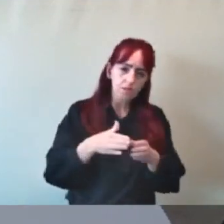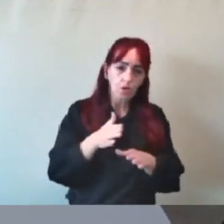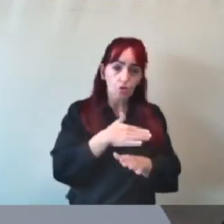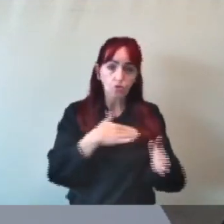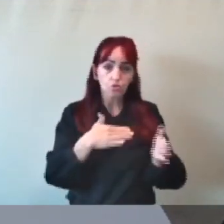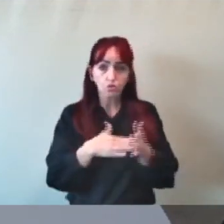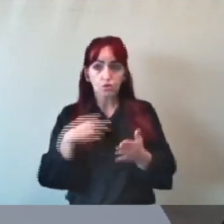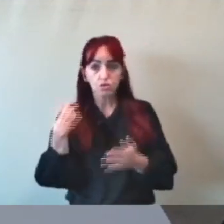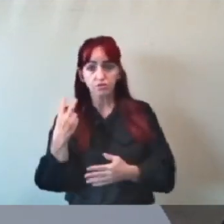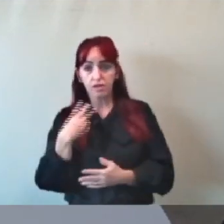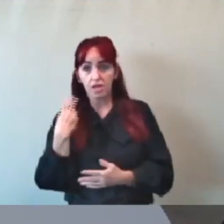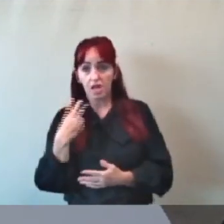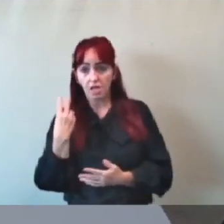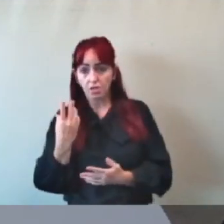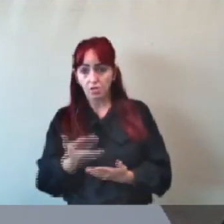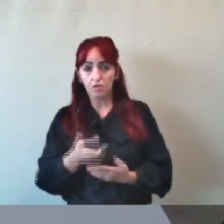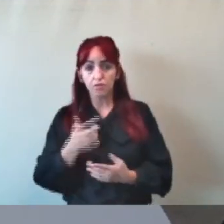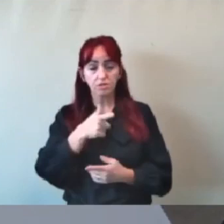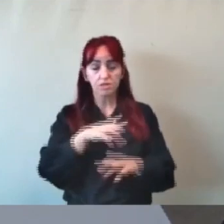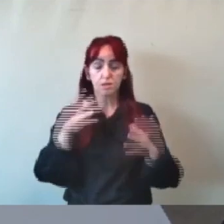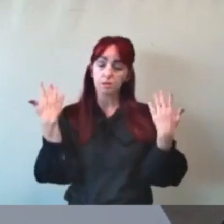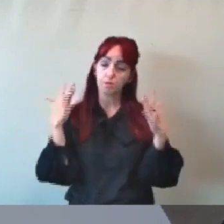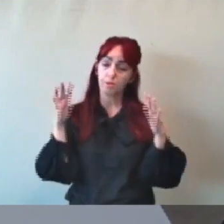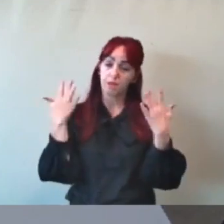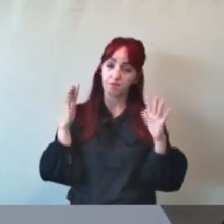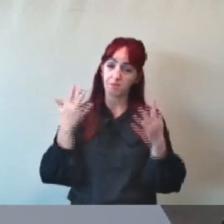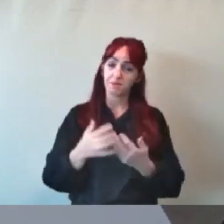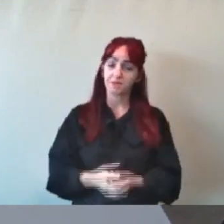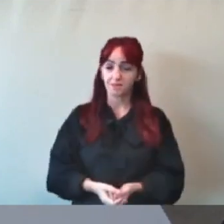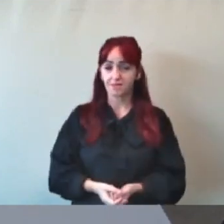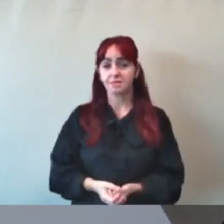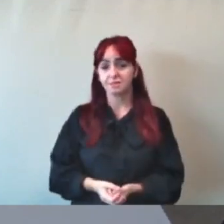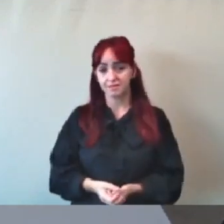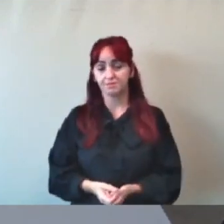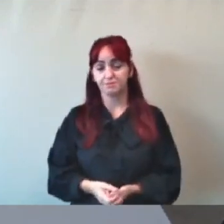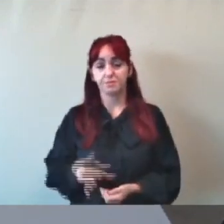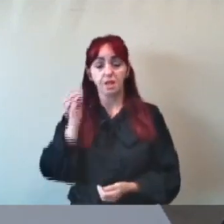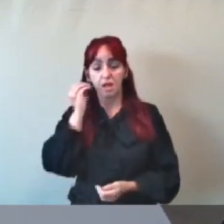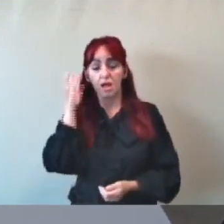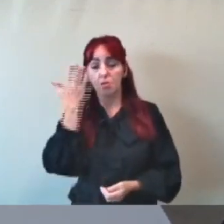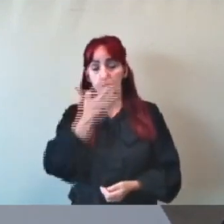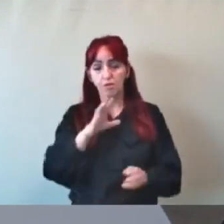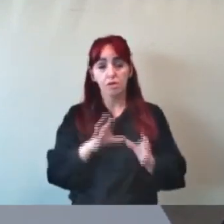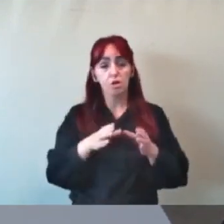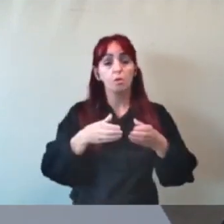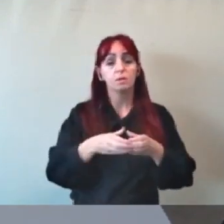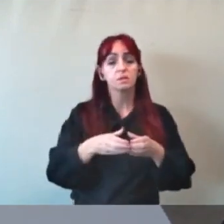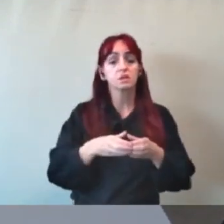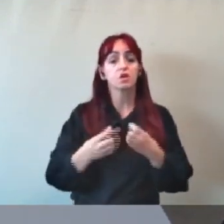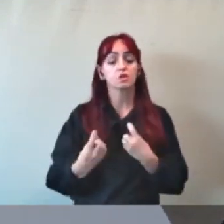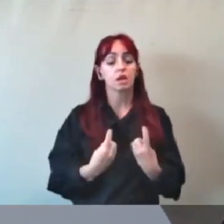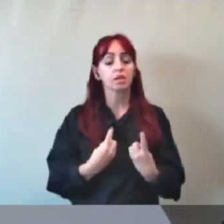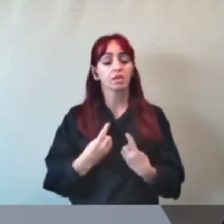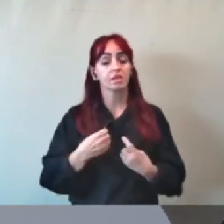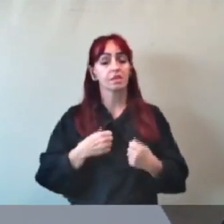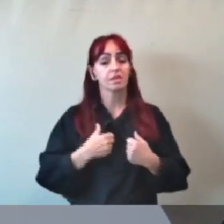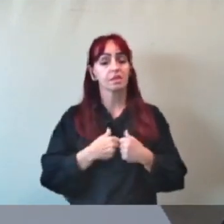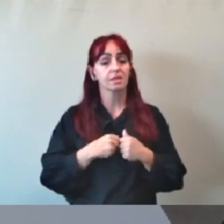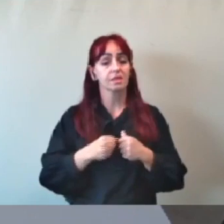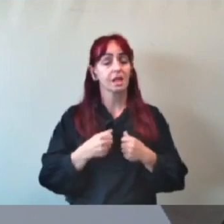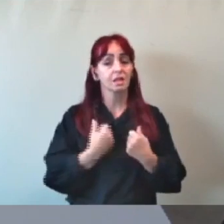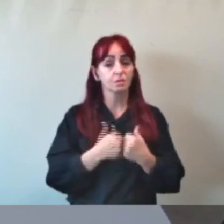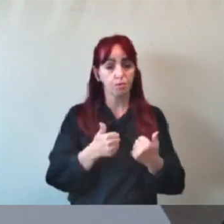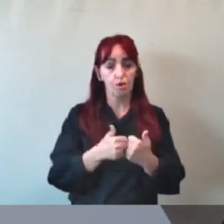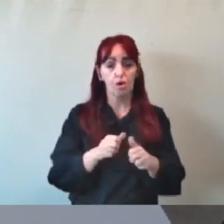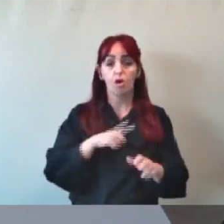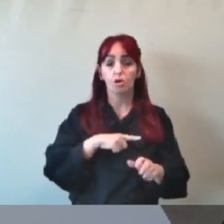Vocês estão de parabéns. Né, isso prova que a comissão de transporte dessa casa tem levado os trabalhos, né,